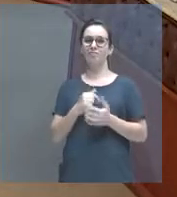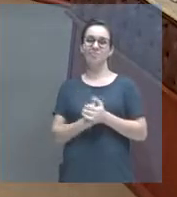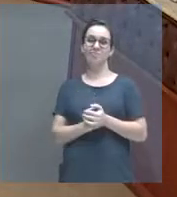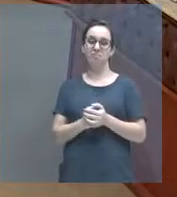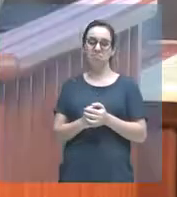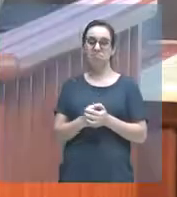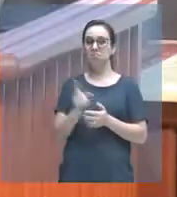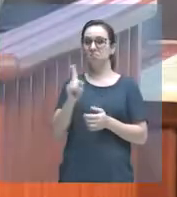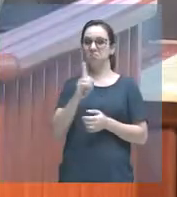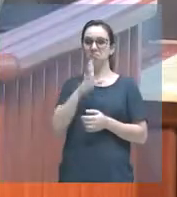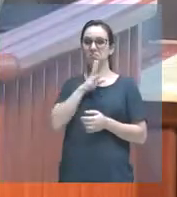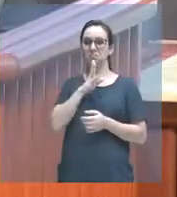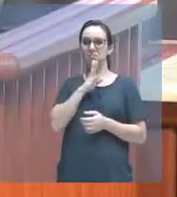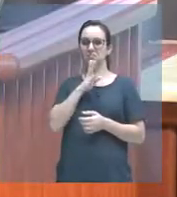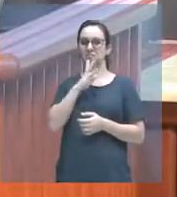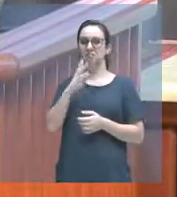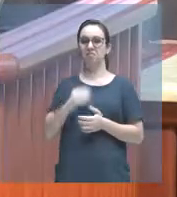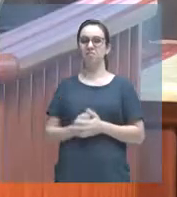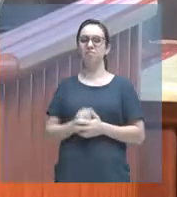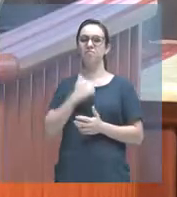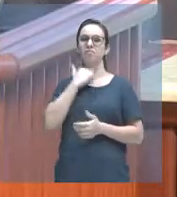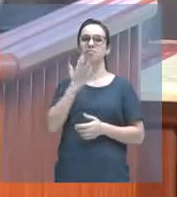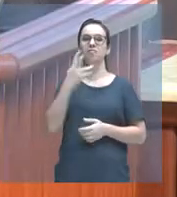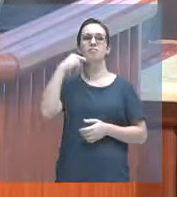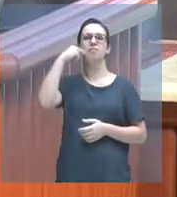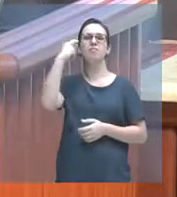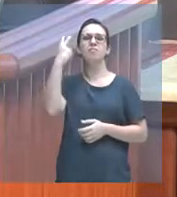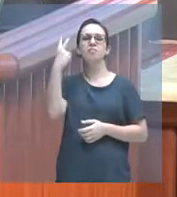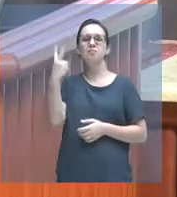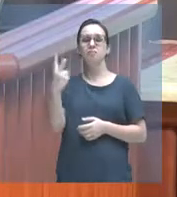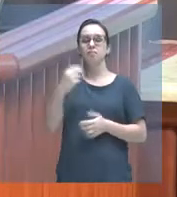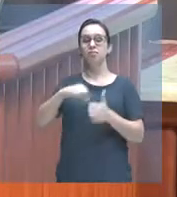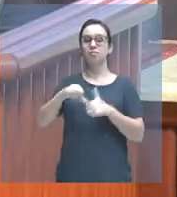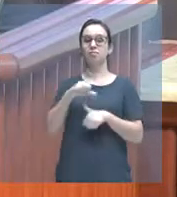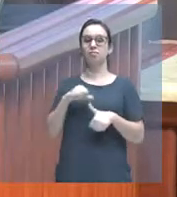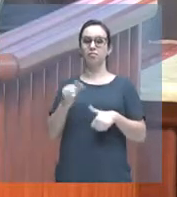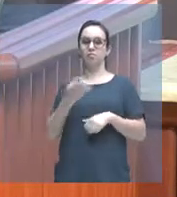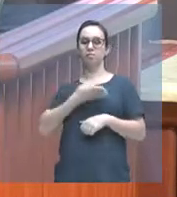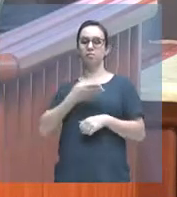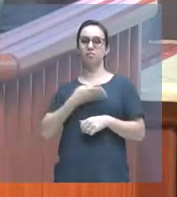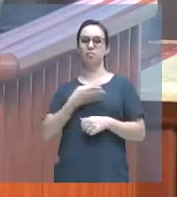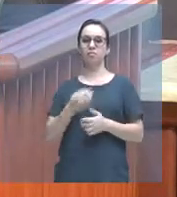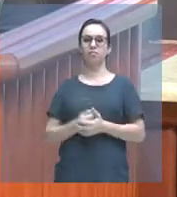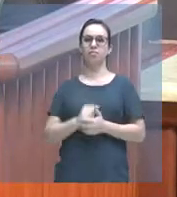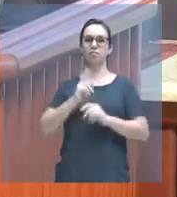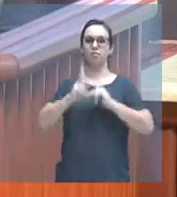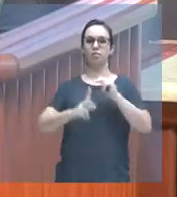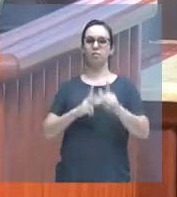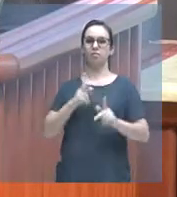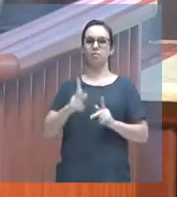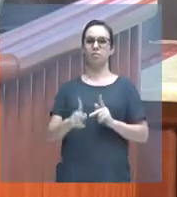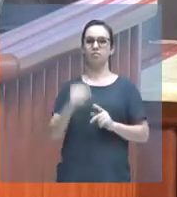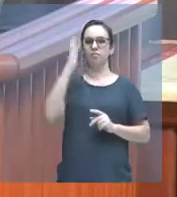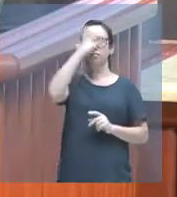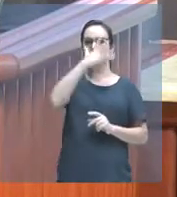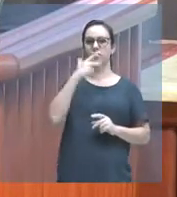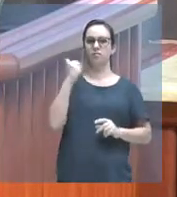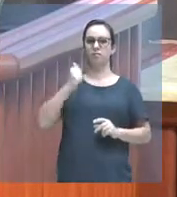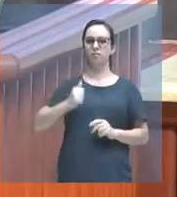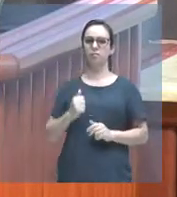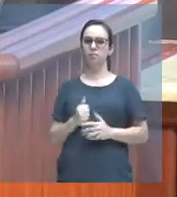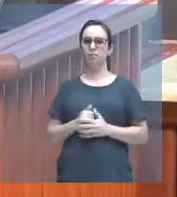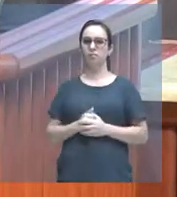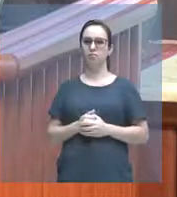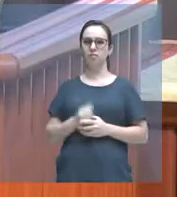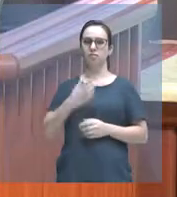ninguém, e me tornei amigo dessas pessoas lindas que são